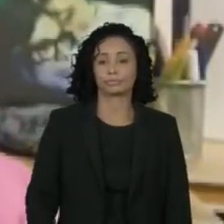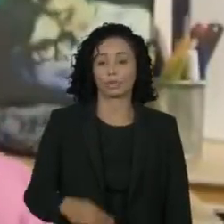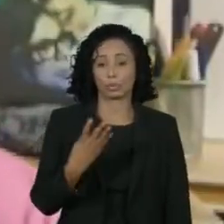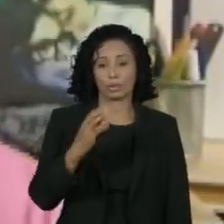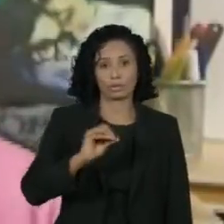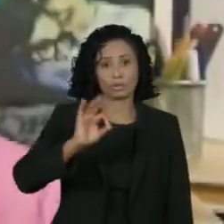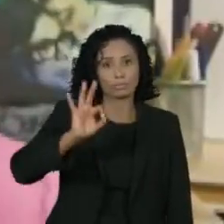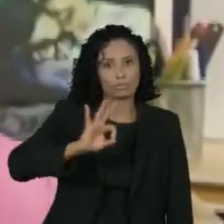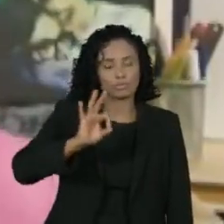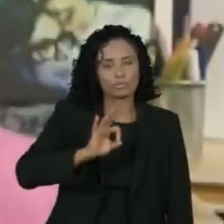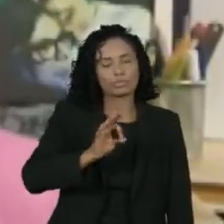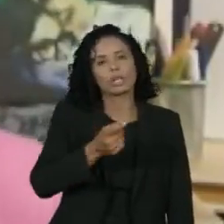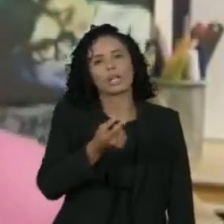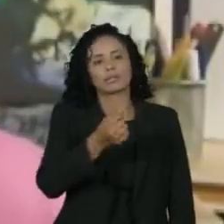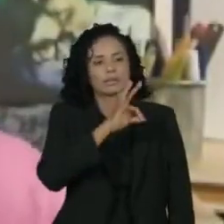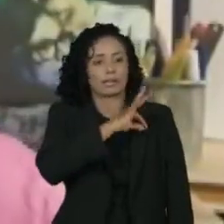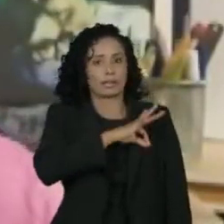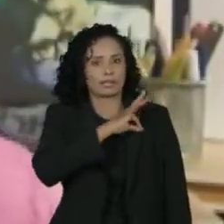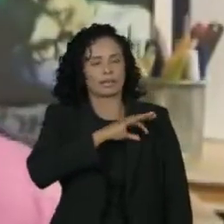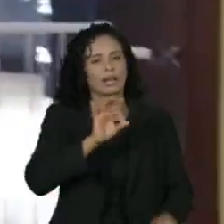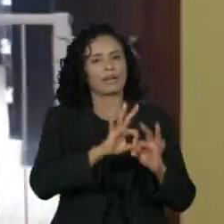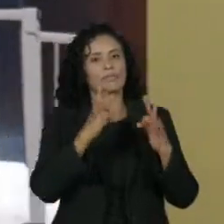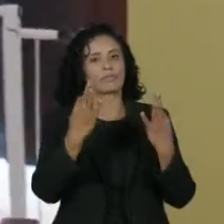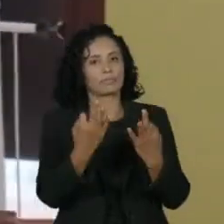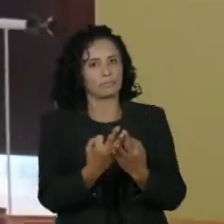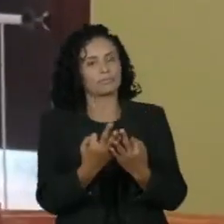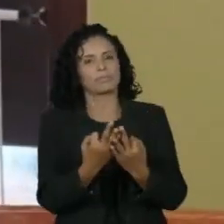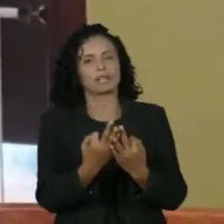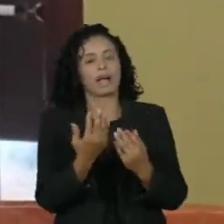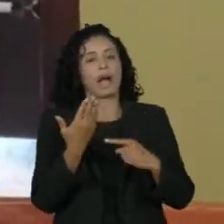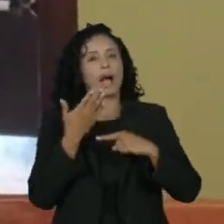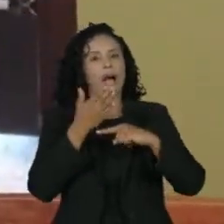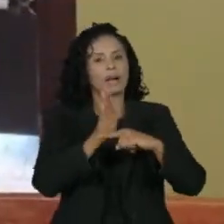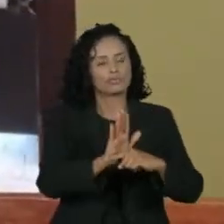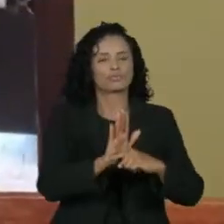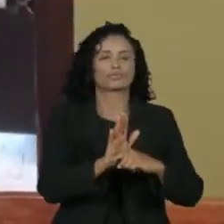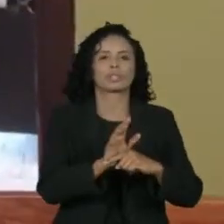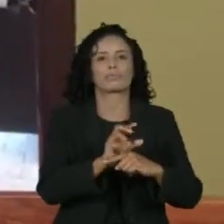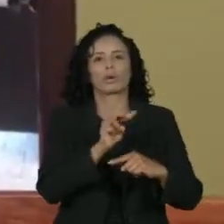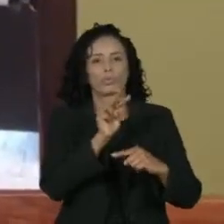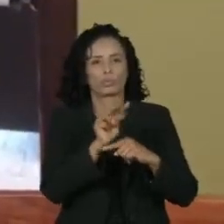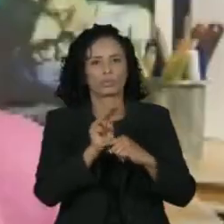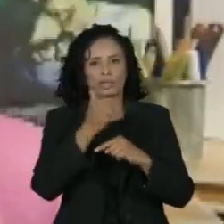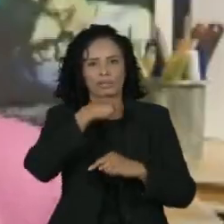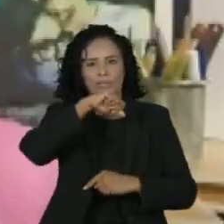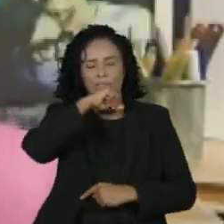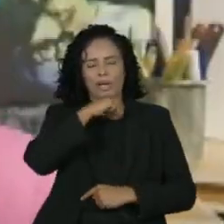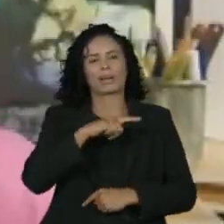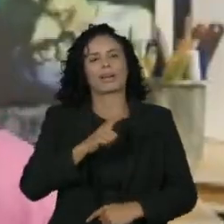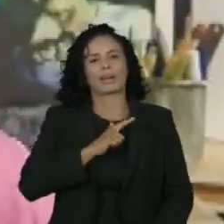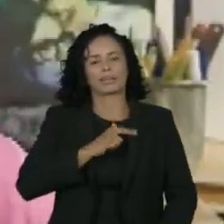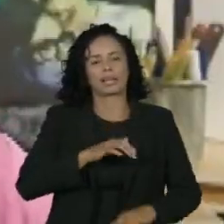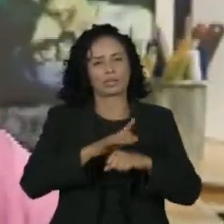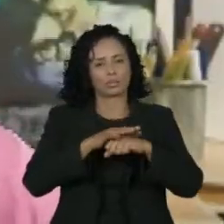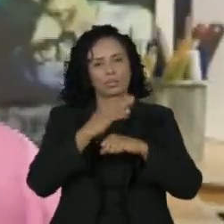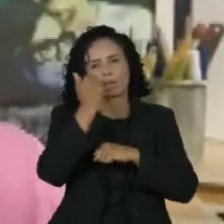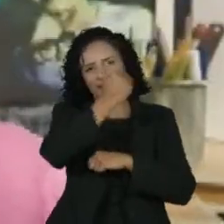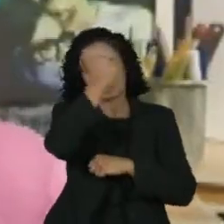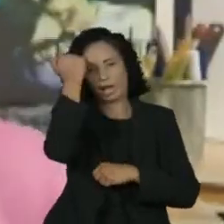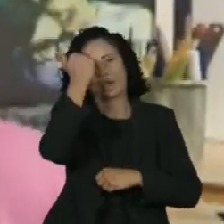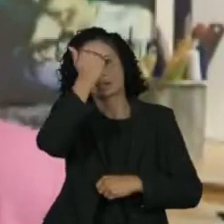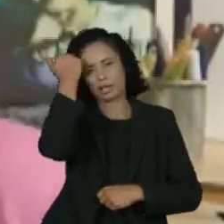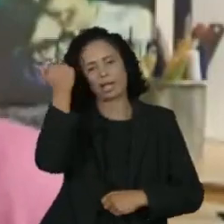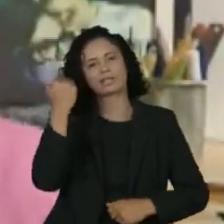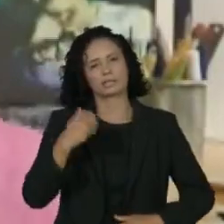40% do orçamento familiar é o que a Cláudia precisa empenhar para cuidar da mãe, que tem Alzheimer. Nós temos um custo